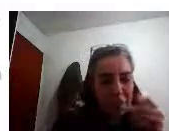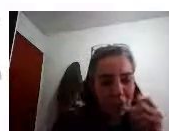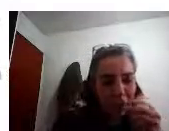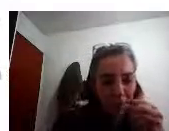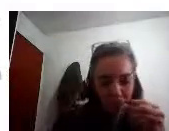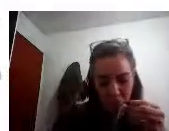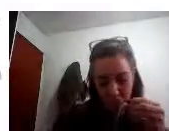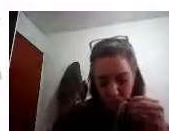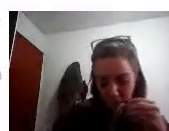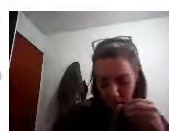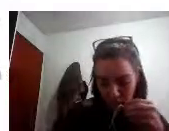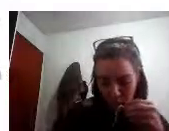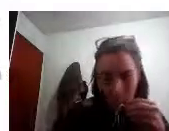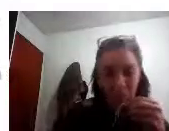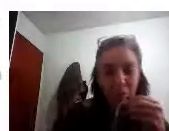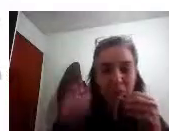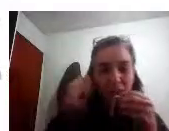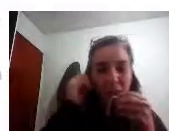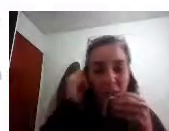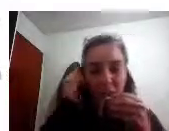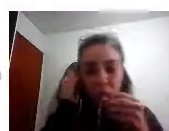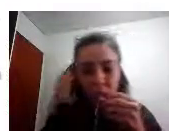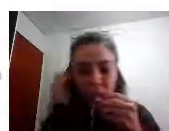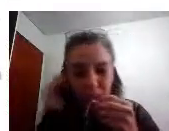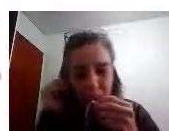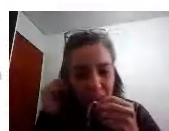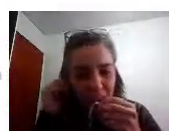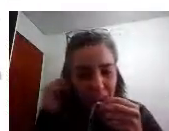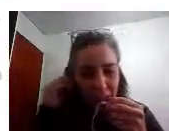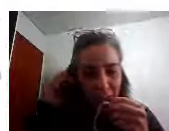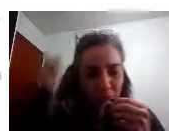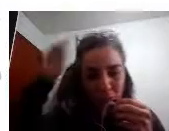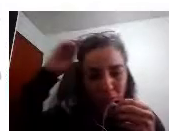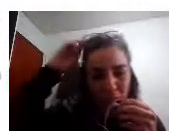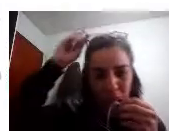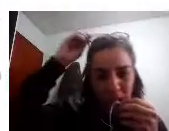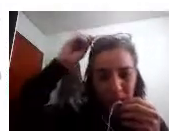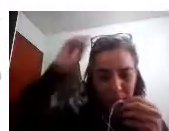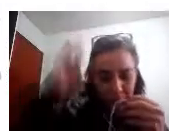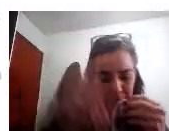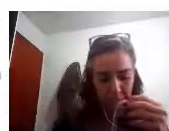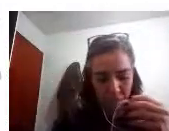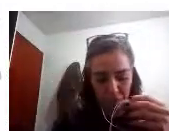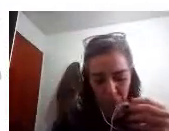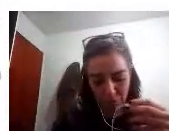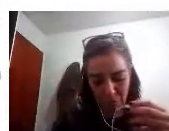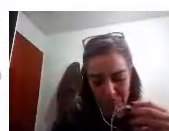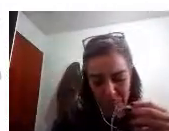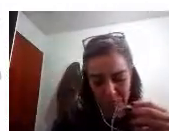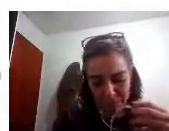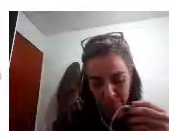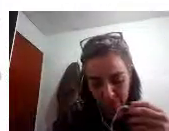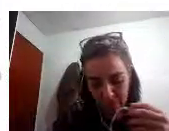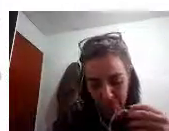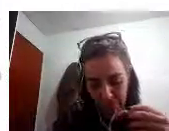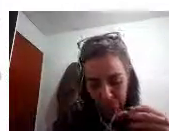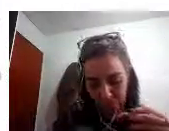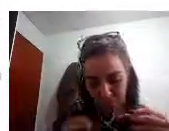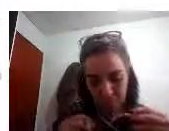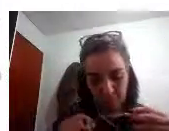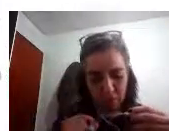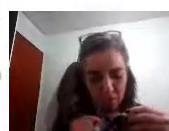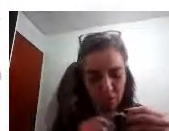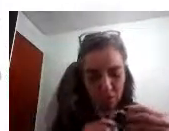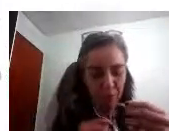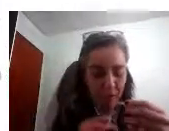Olá para todos. Bom dia, meus queridos, queridos alunos. Estamos de volta, hein? Depois